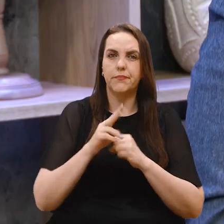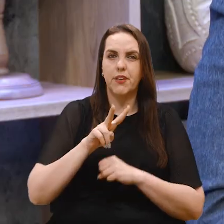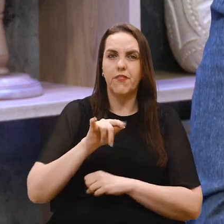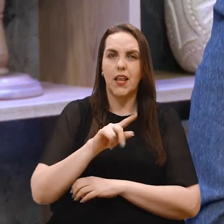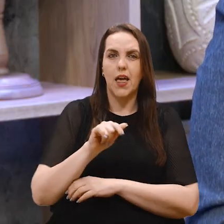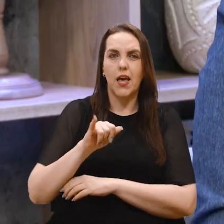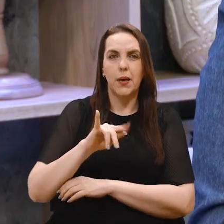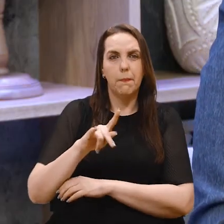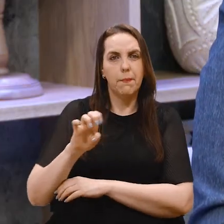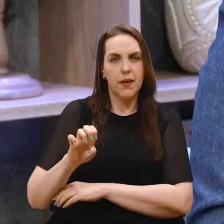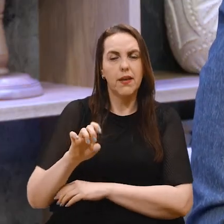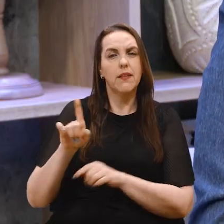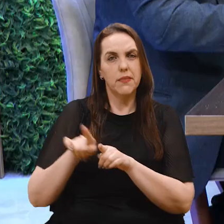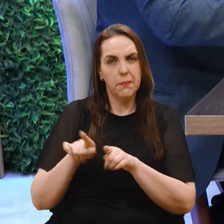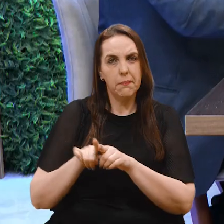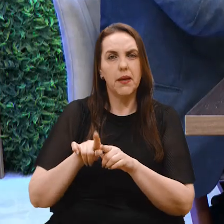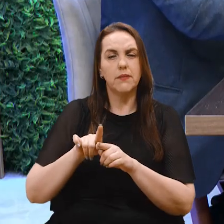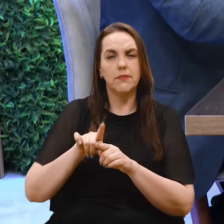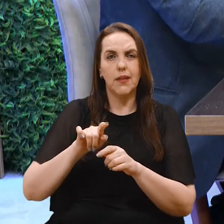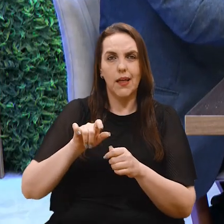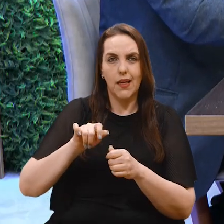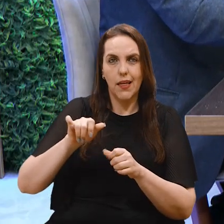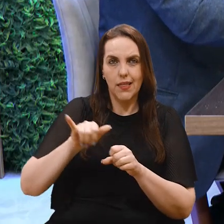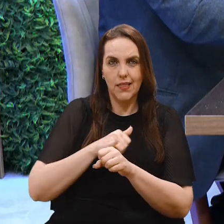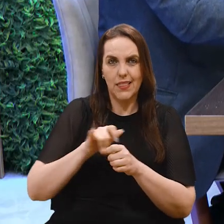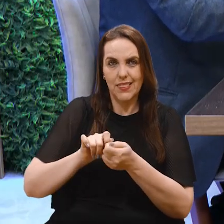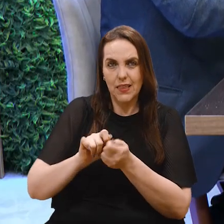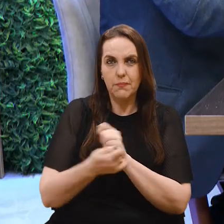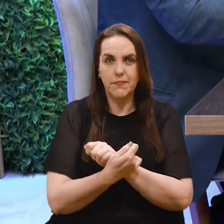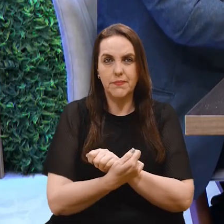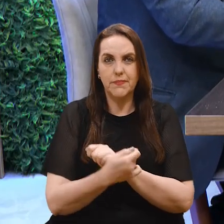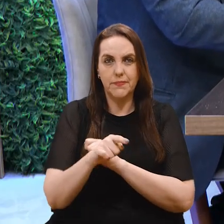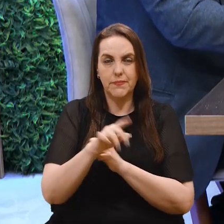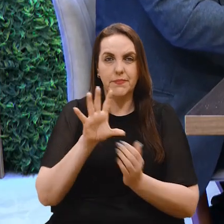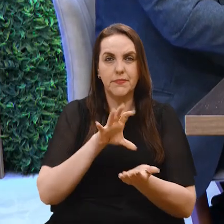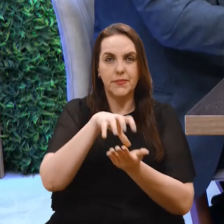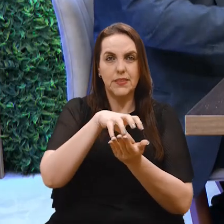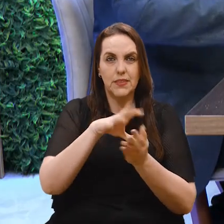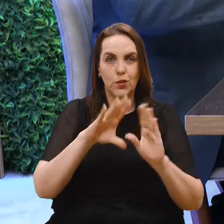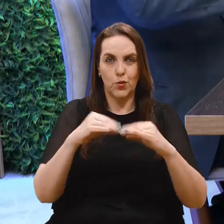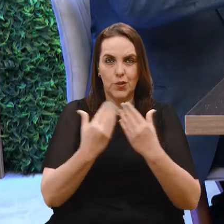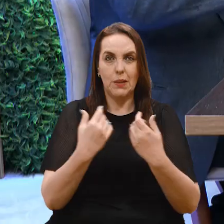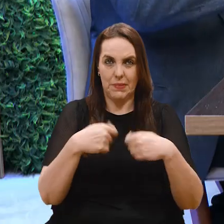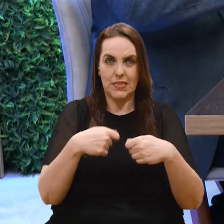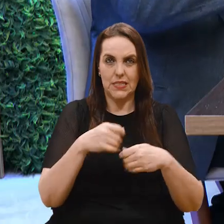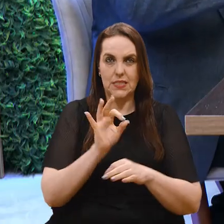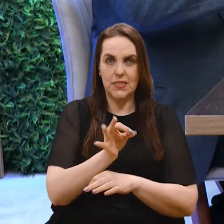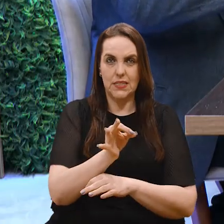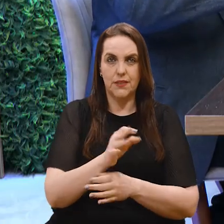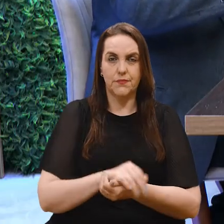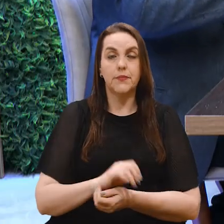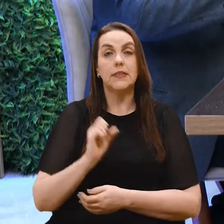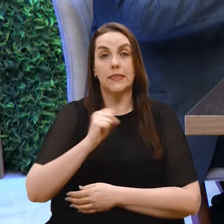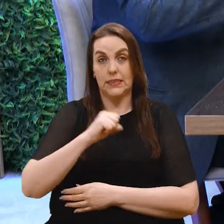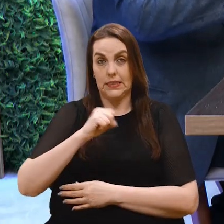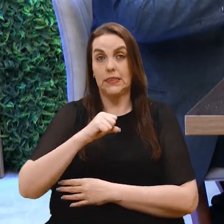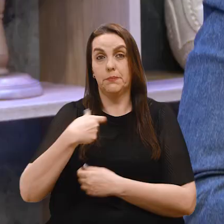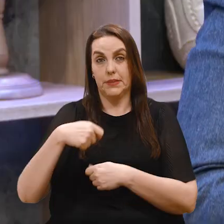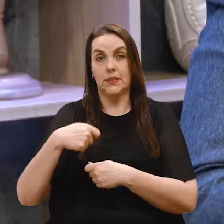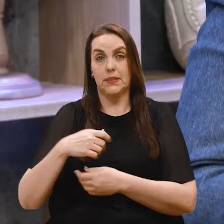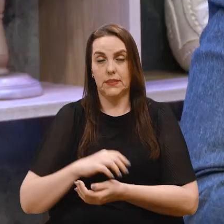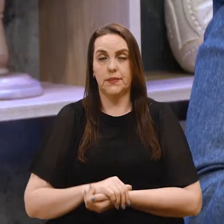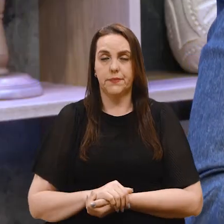tem algumas adequações do próprio centro comunitário também que precisam ser feitas, Precisa. né? Existem grupos que se